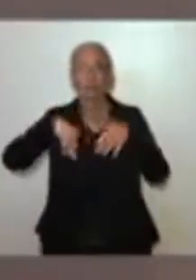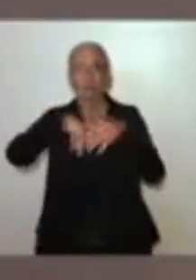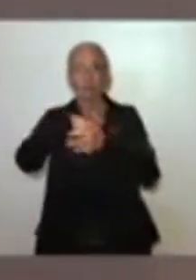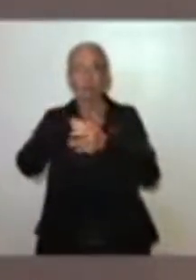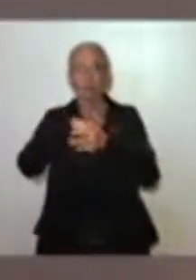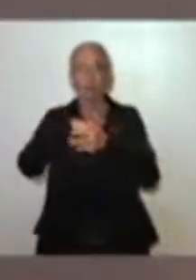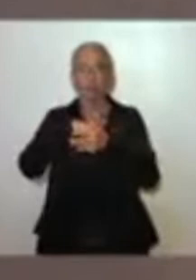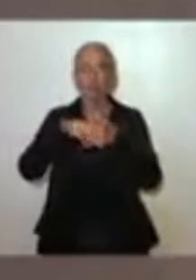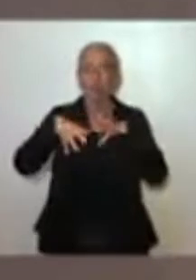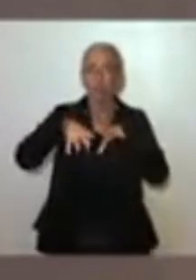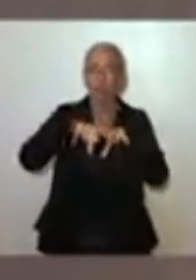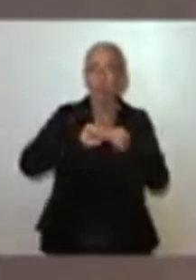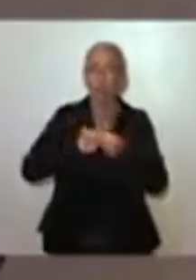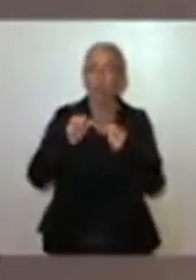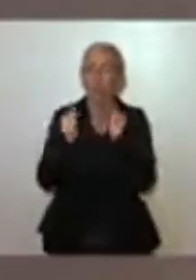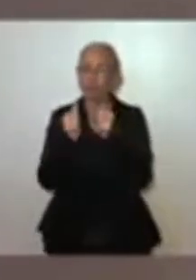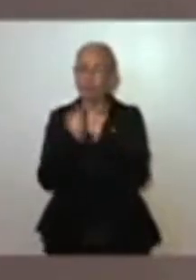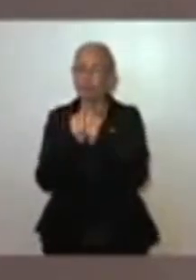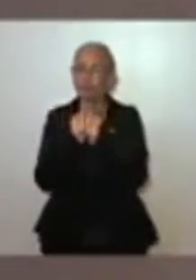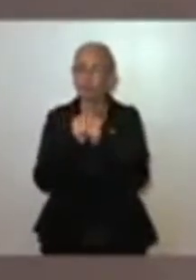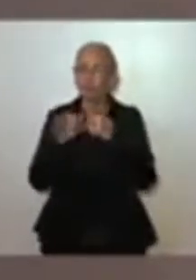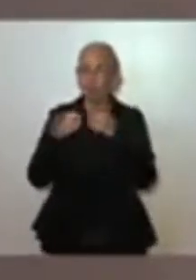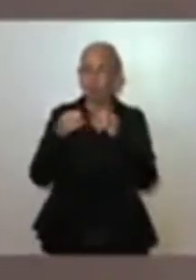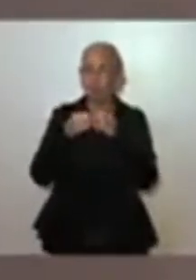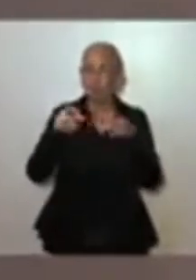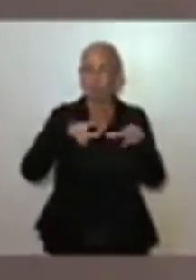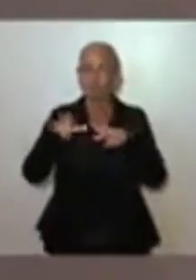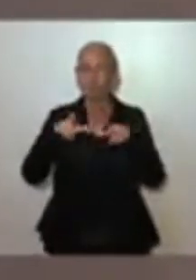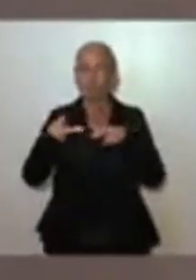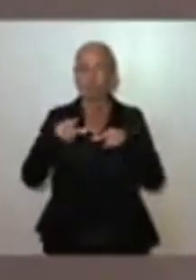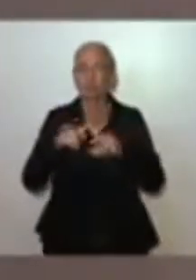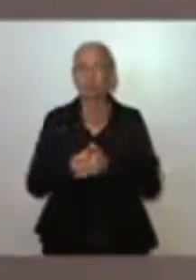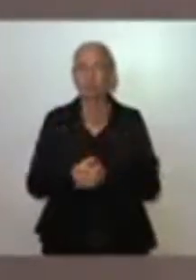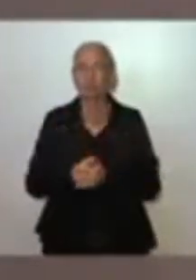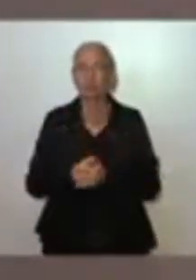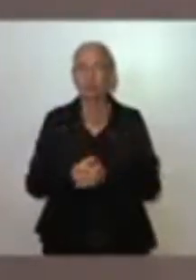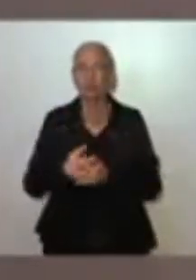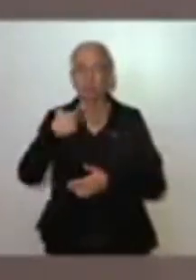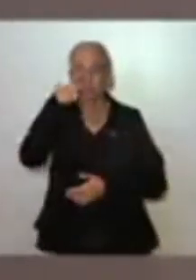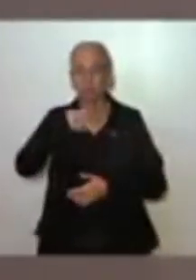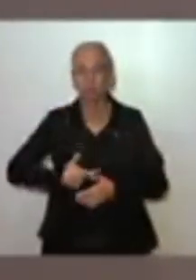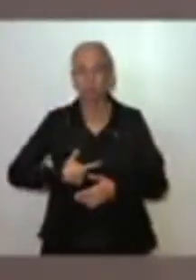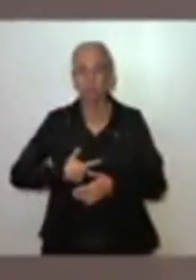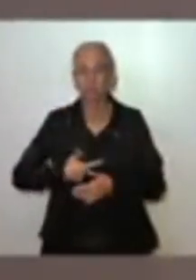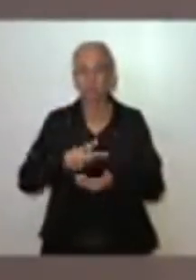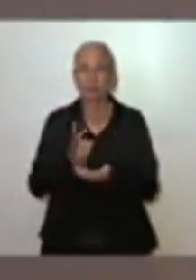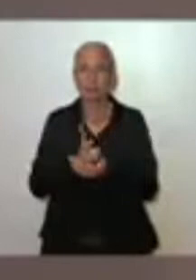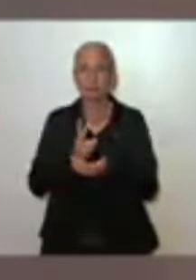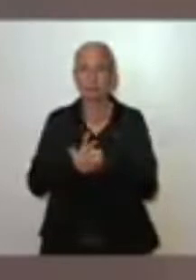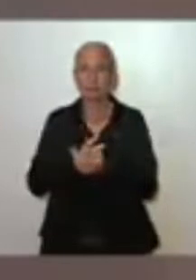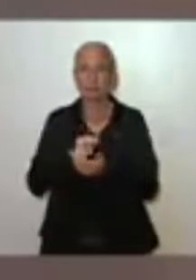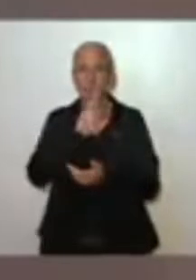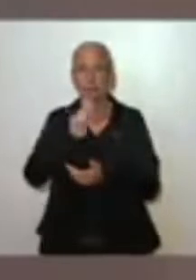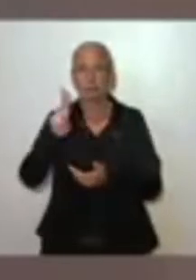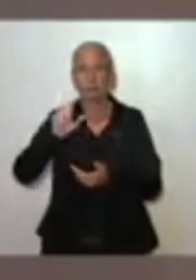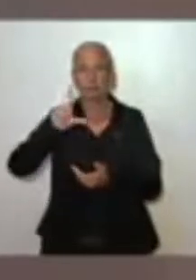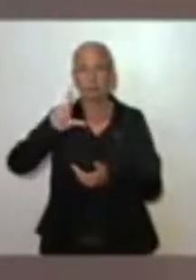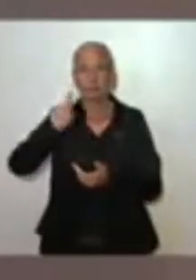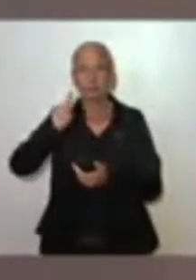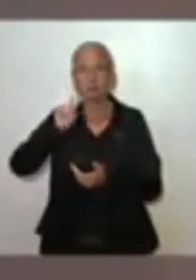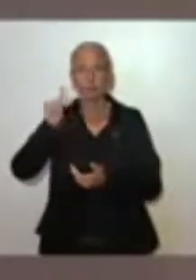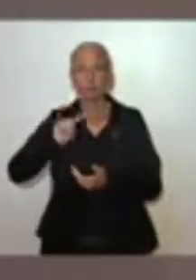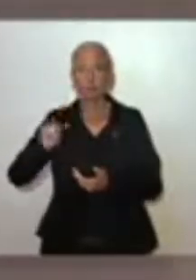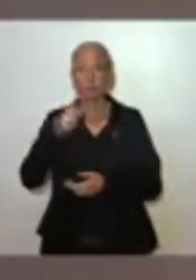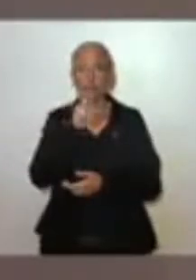nossas carreiras próximos eu gostaria de me apresentar brevemente eu sempre Me apresento meu nome é Luís Roberto Barroso e eu